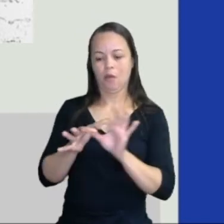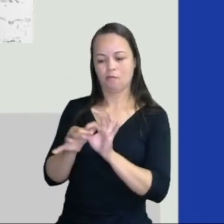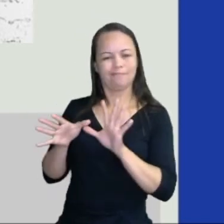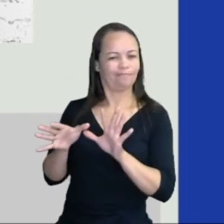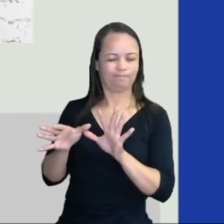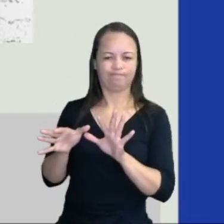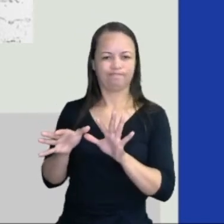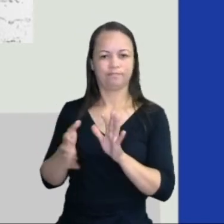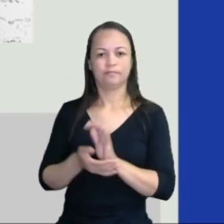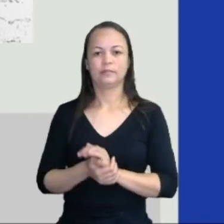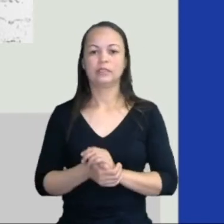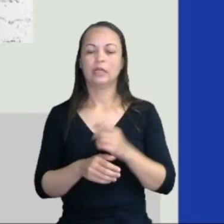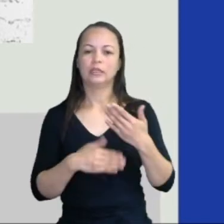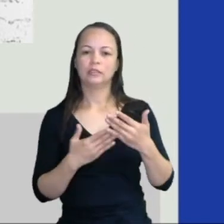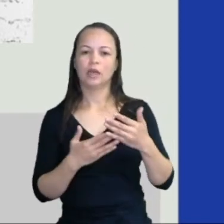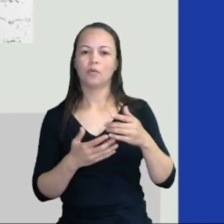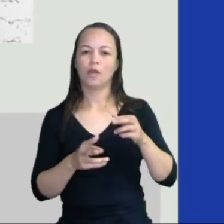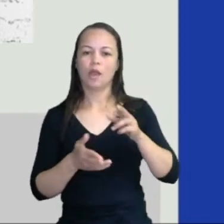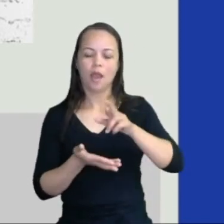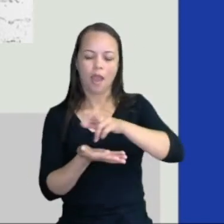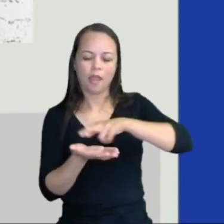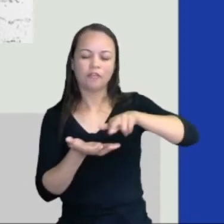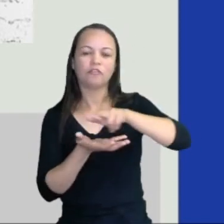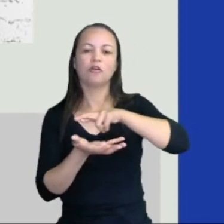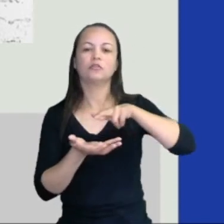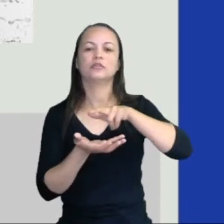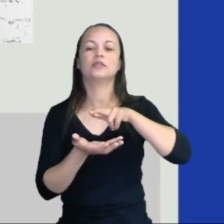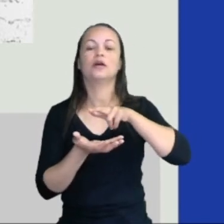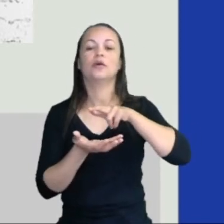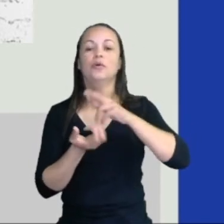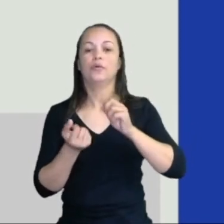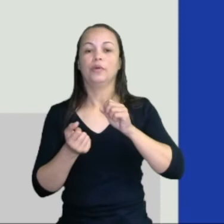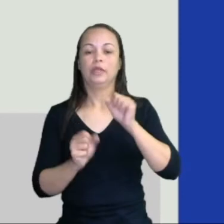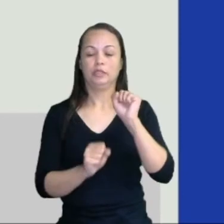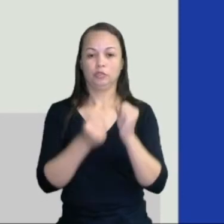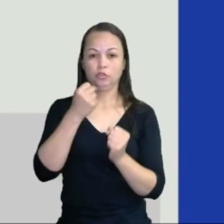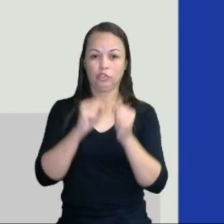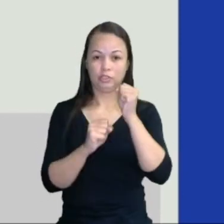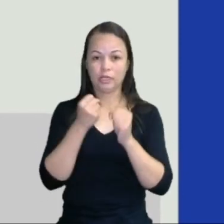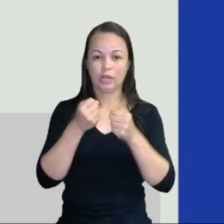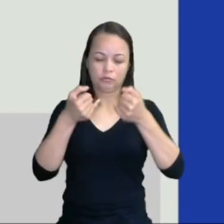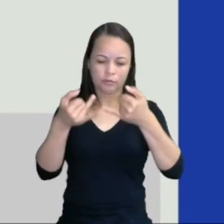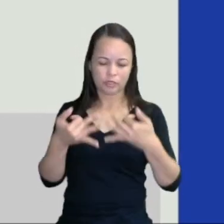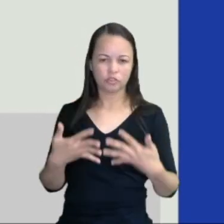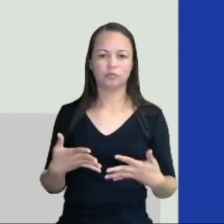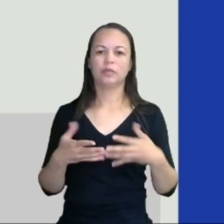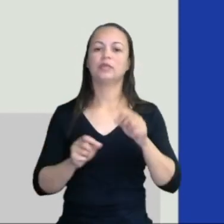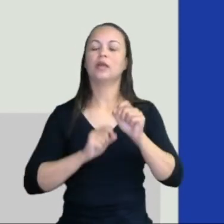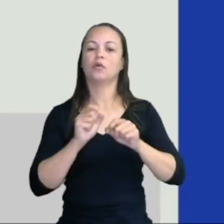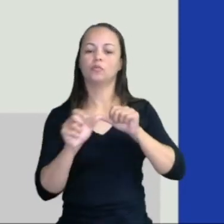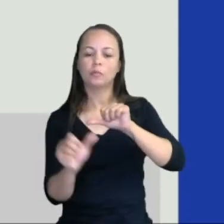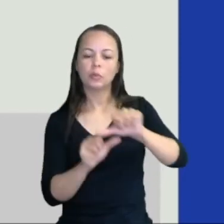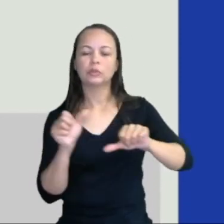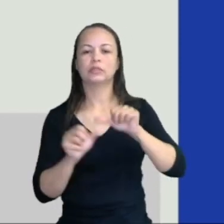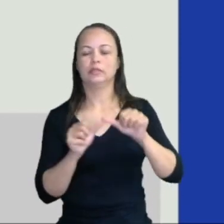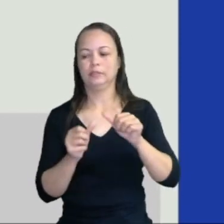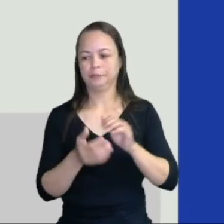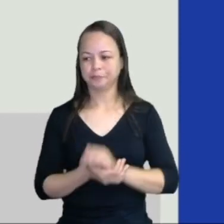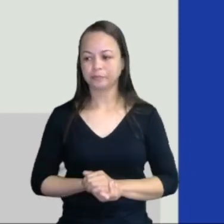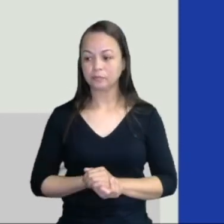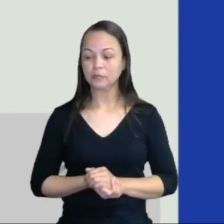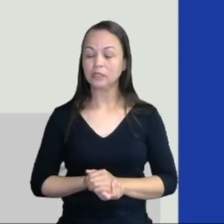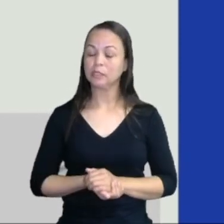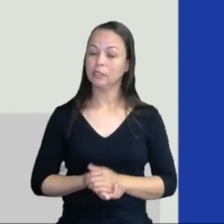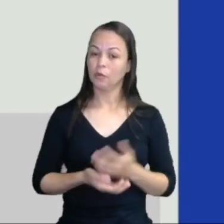Revolução Industrial é outro ponto que explica a expansão e consolidação do liberalismo. Então, aqui eu coloquei um resuminho para a